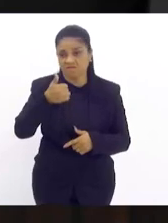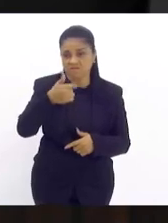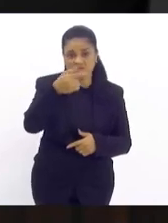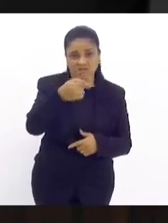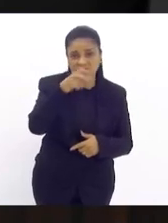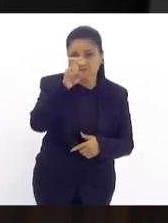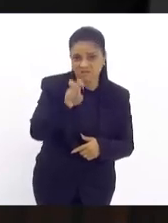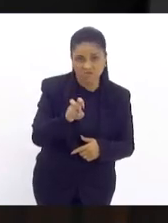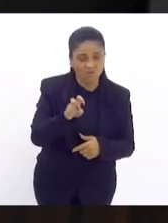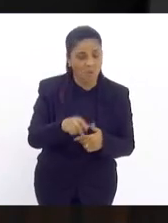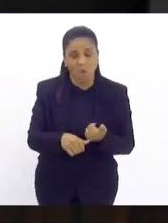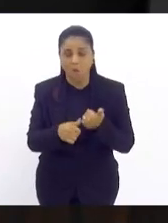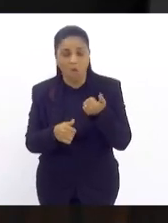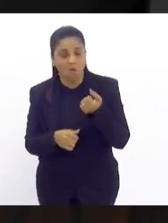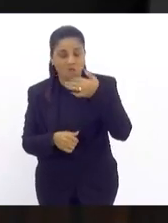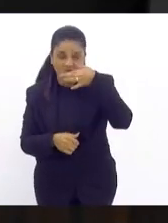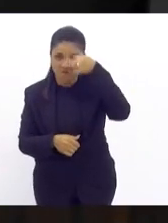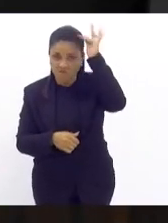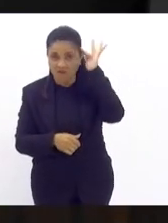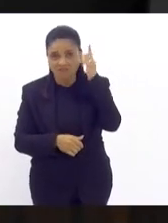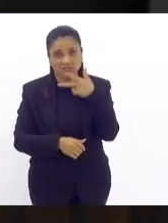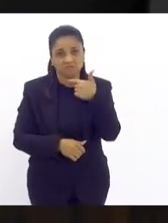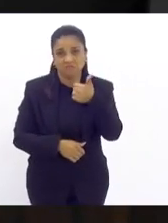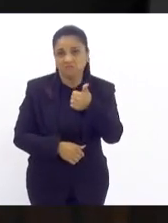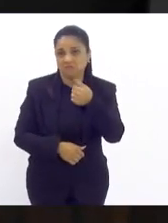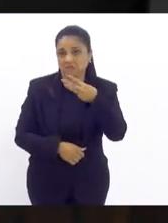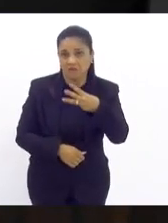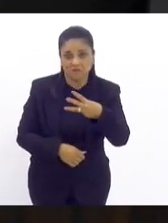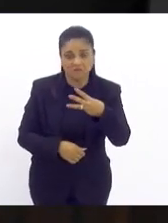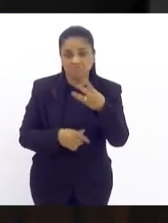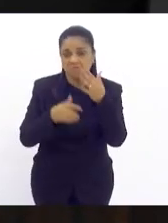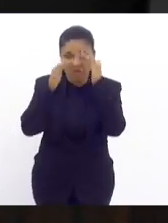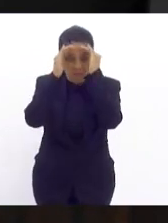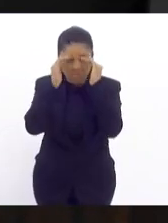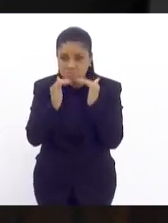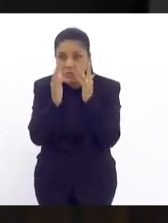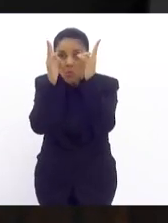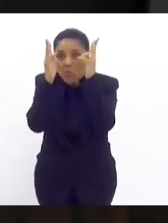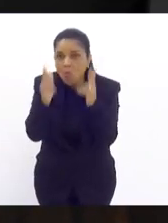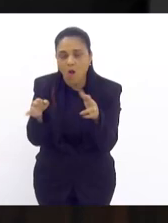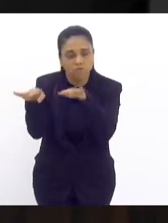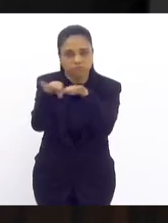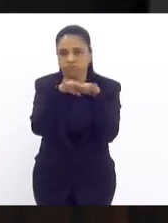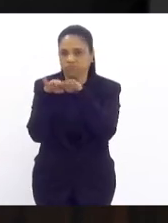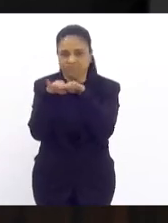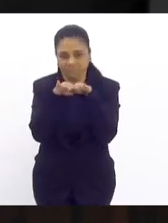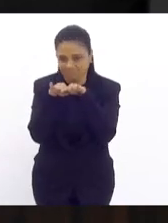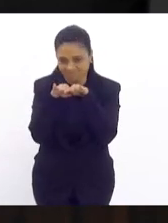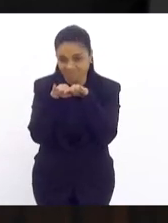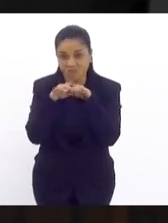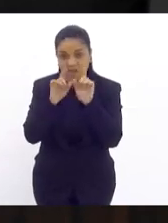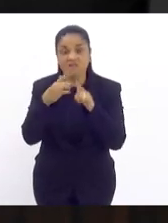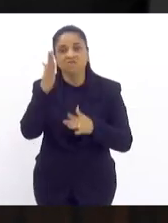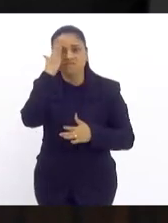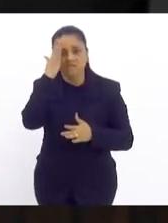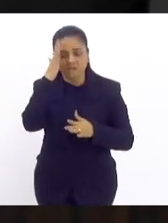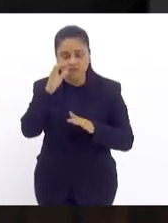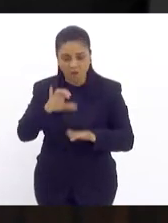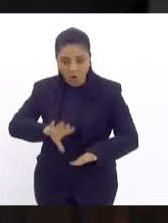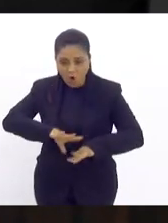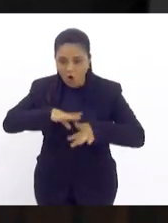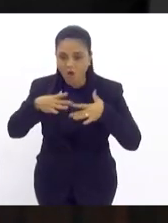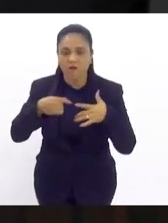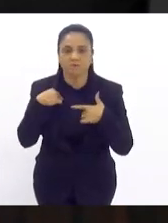e Fred teve 13 mil votos respeito por igual porque só a gente sabe a coragem que a gente tem para ir na rua buscar um voto